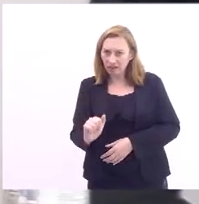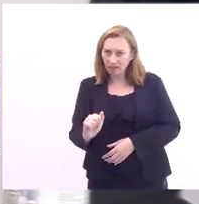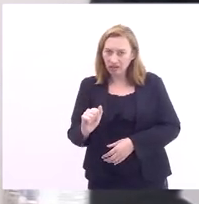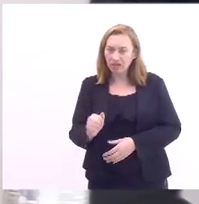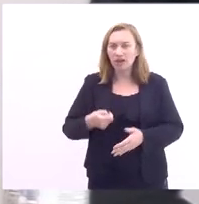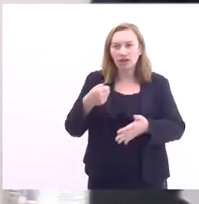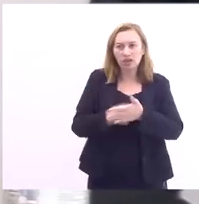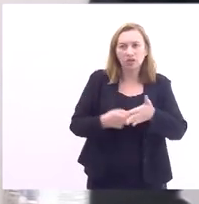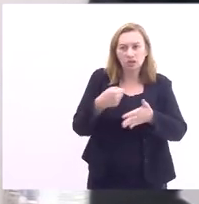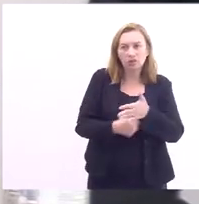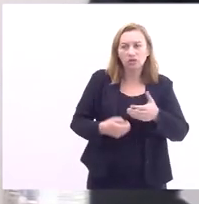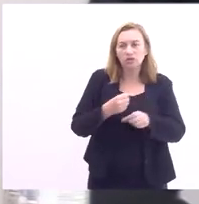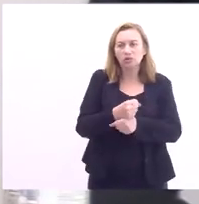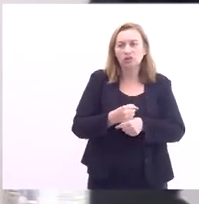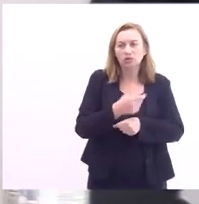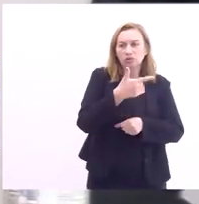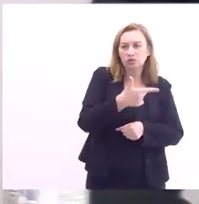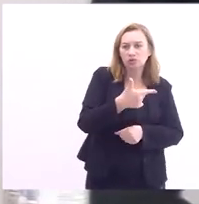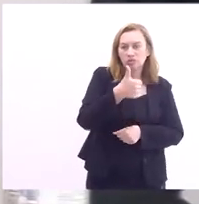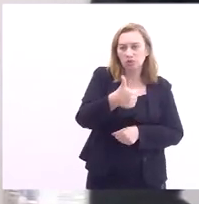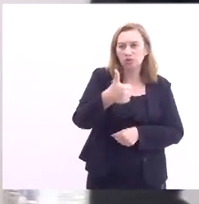desde 1989.